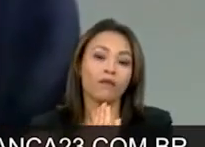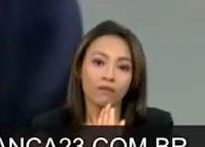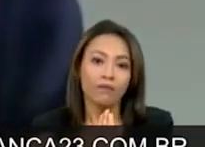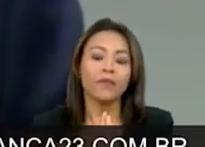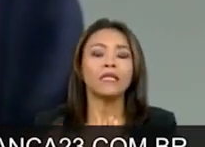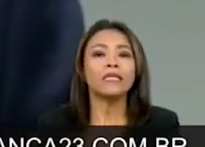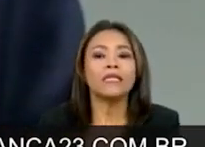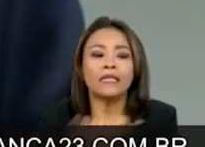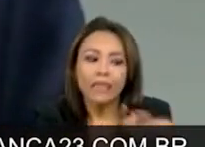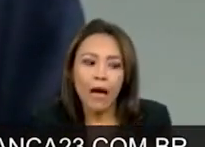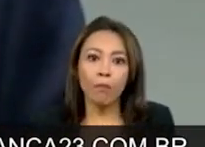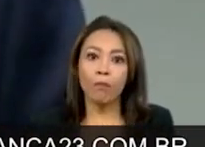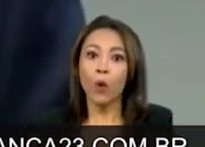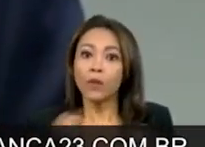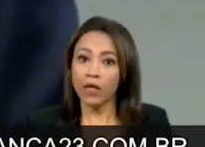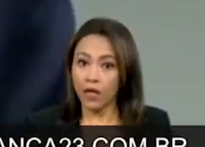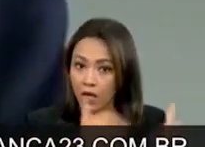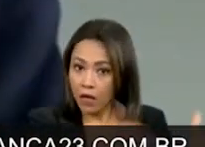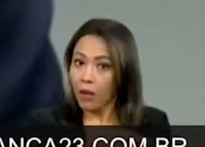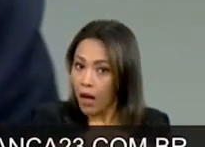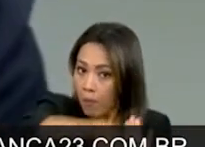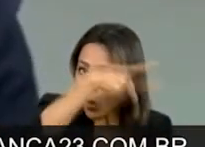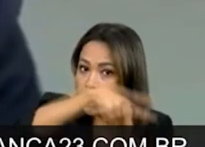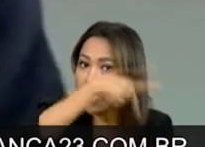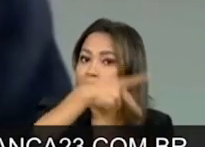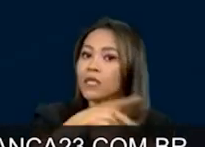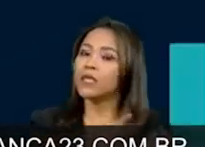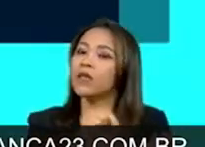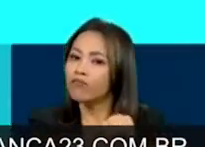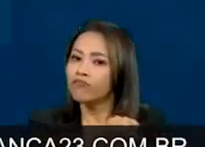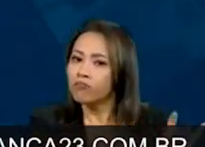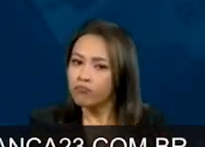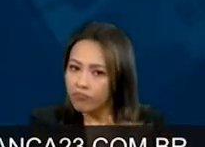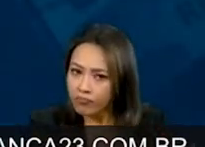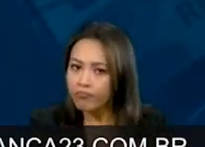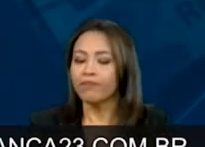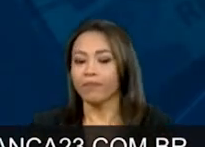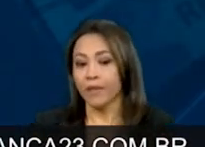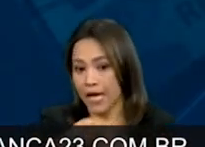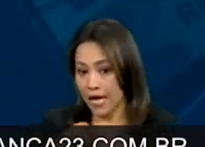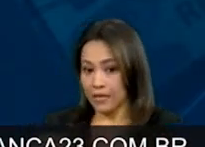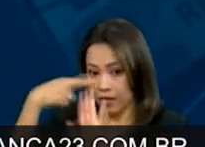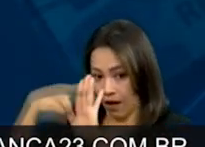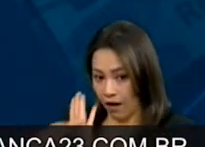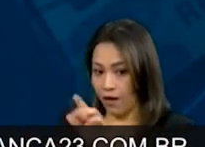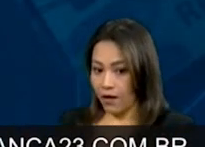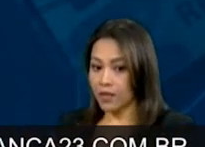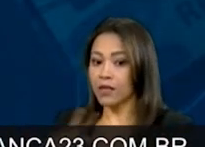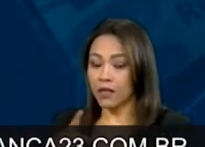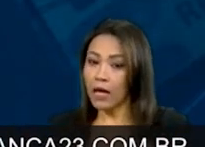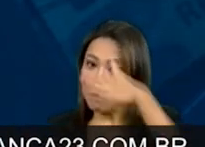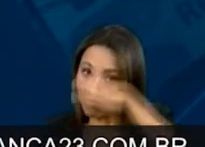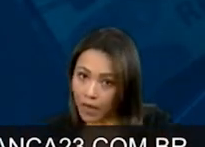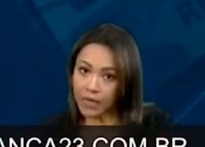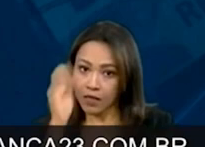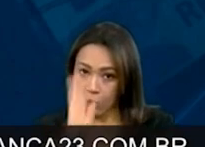ao Ministério da Fazenda para depois editar portarias específicas. A normativa vai exigir que a operadora tenha empresa no Brasil e